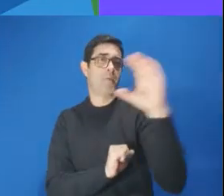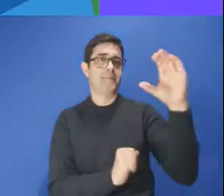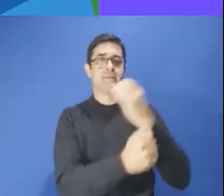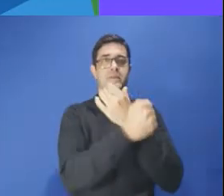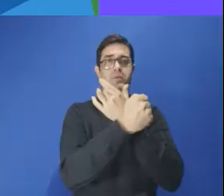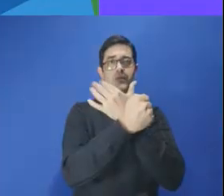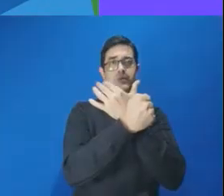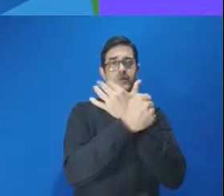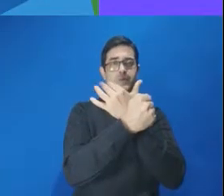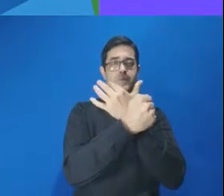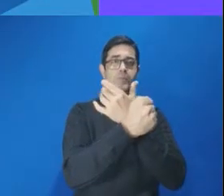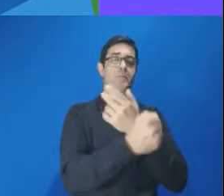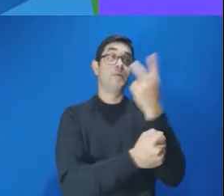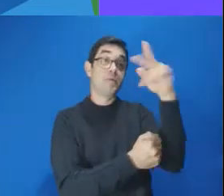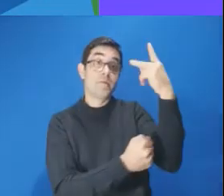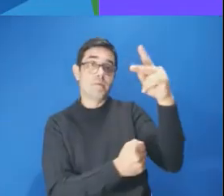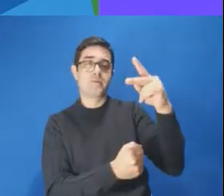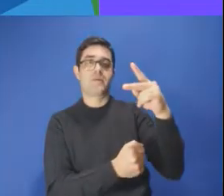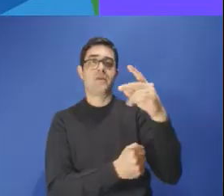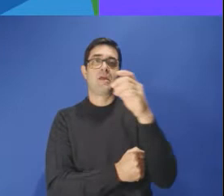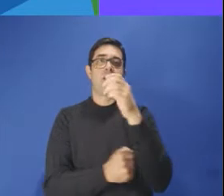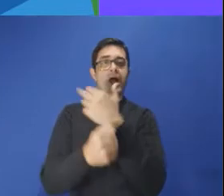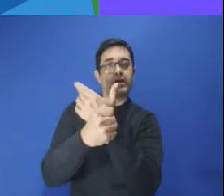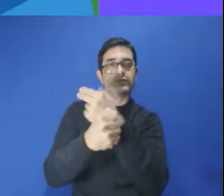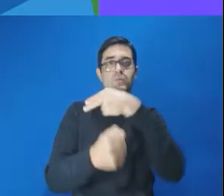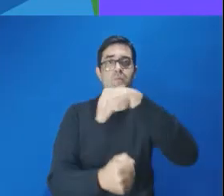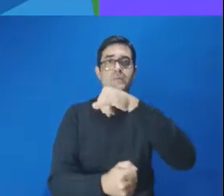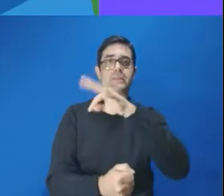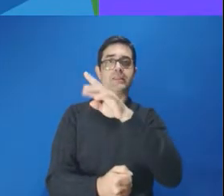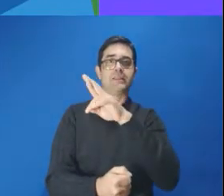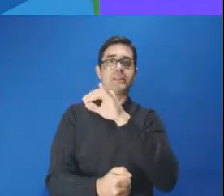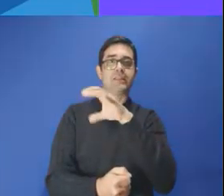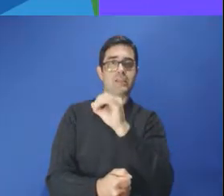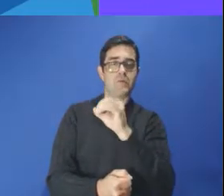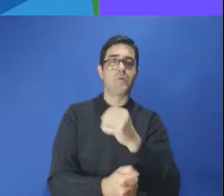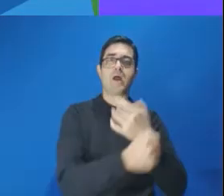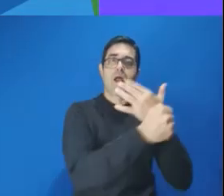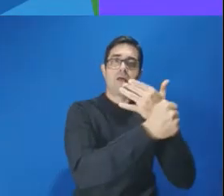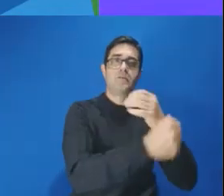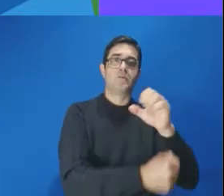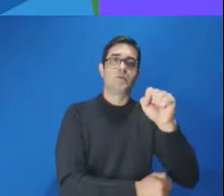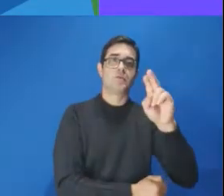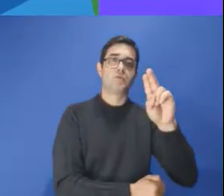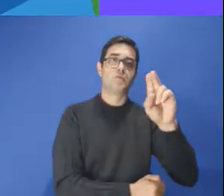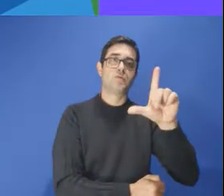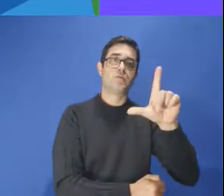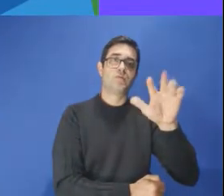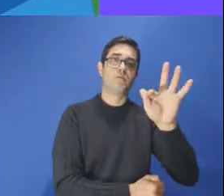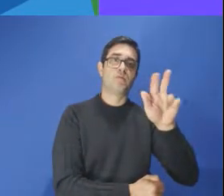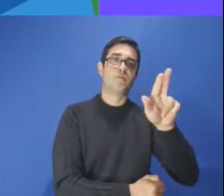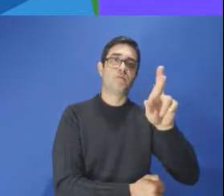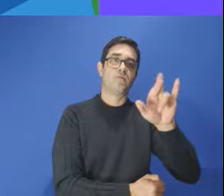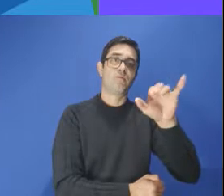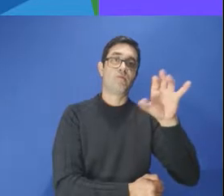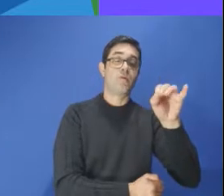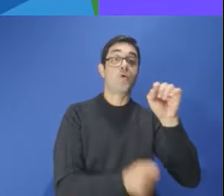ácidos, né, pela formação de ácido nítrico e ácido sulfúrico, e isso ocasiona um ataque às superfícies, por exemplo, como a gente pode